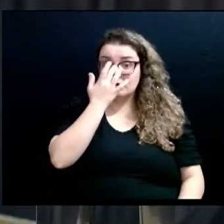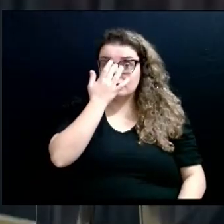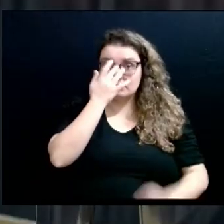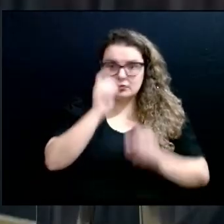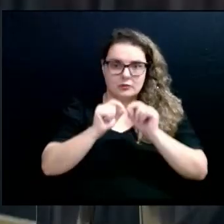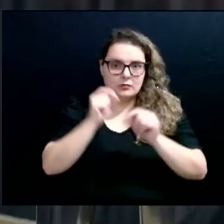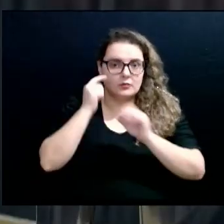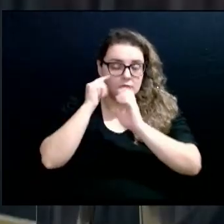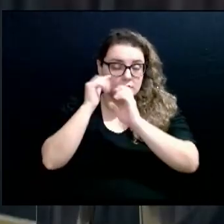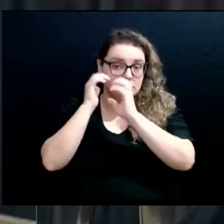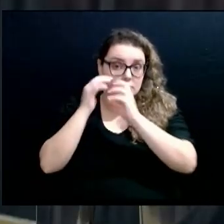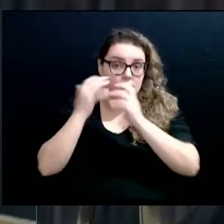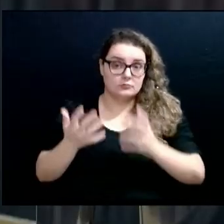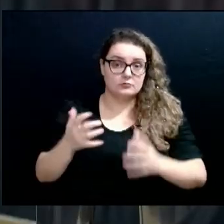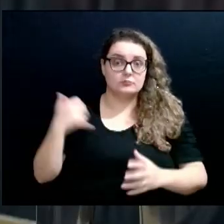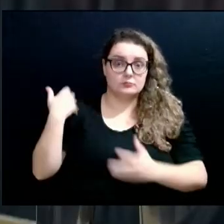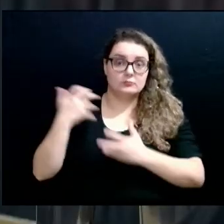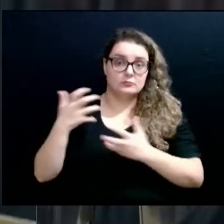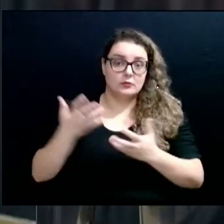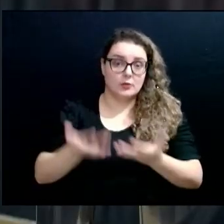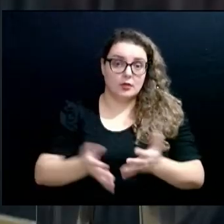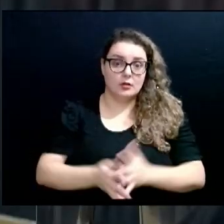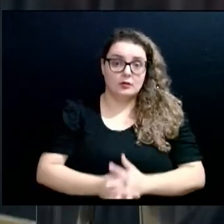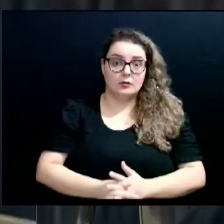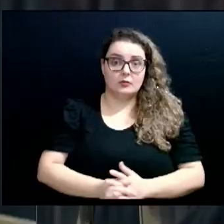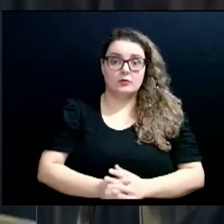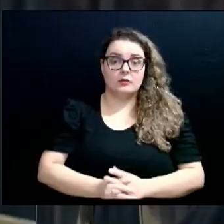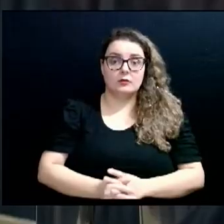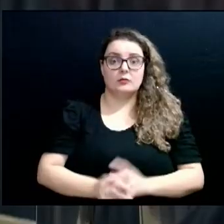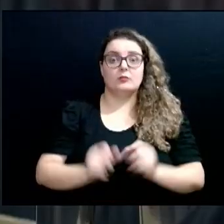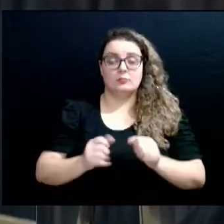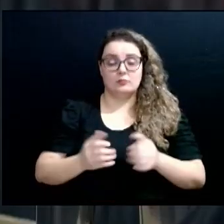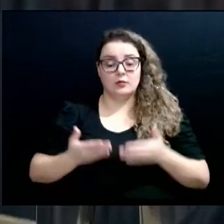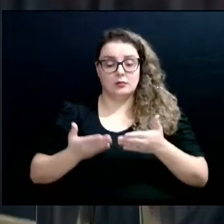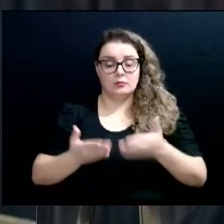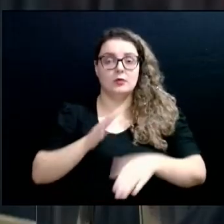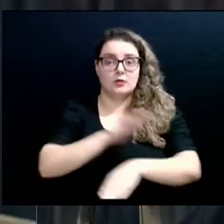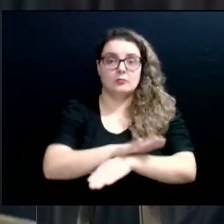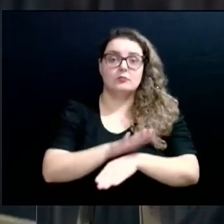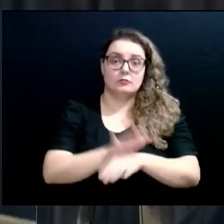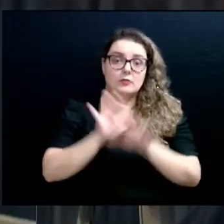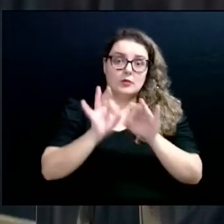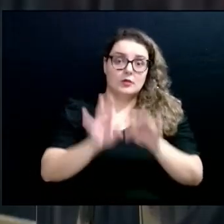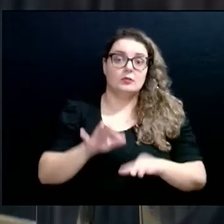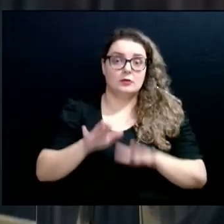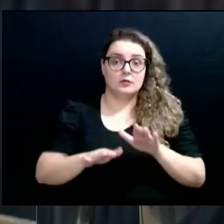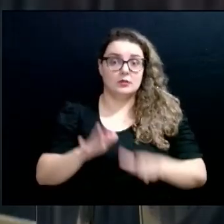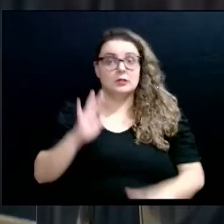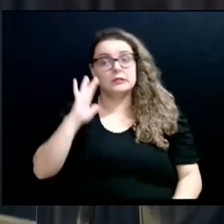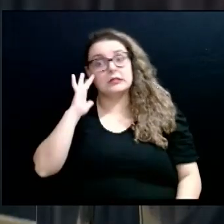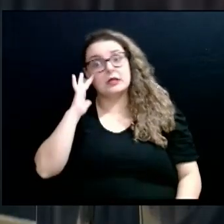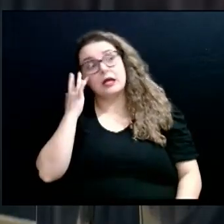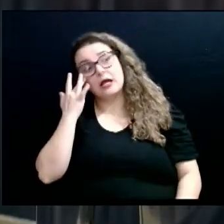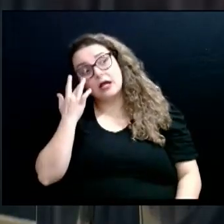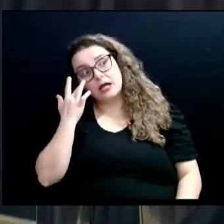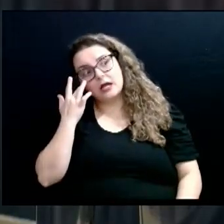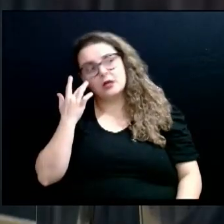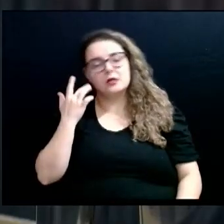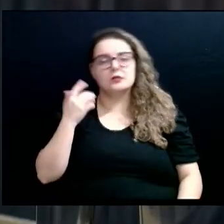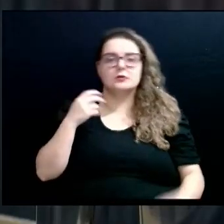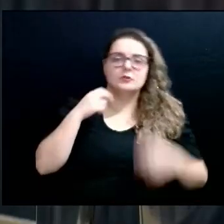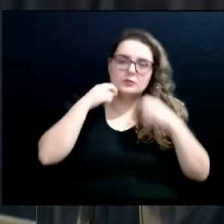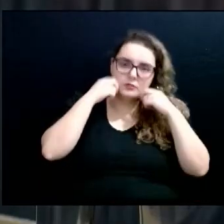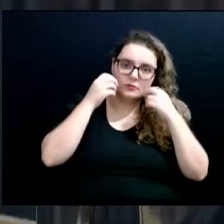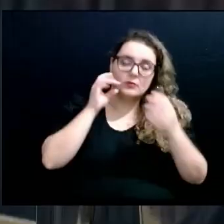na cabecinha dela, né? Para poder oferecer a ajuda mais assertiva. Às vezes a gente acha, né, que está envergonhado, mas na verdade é